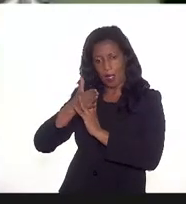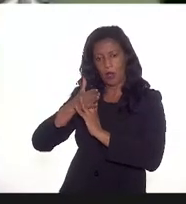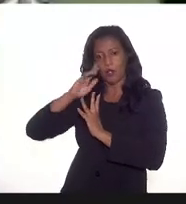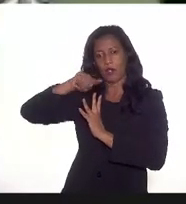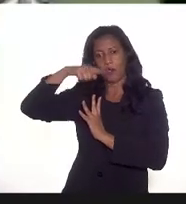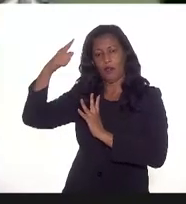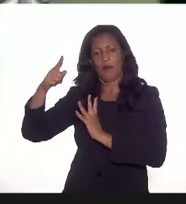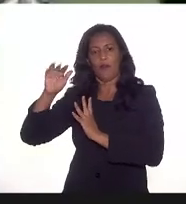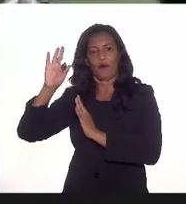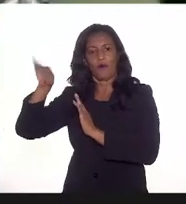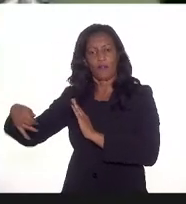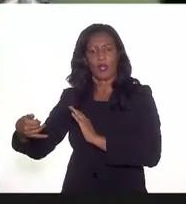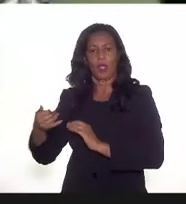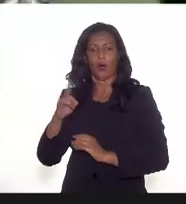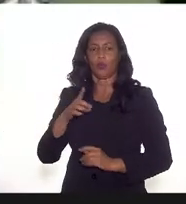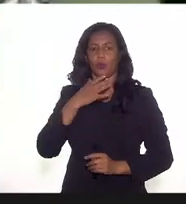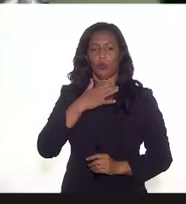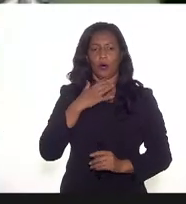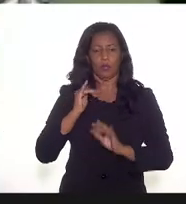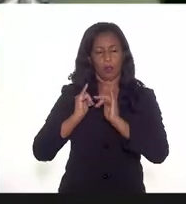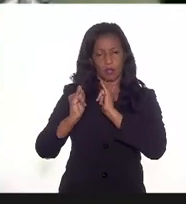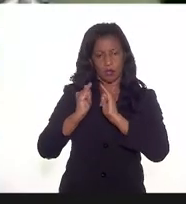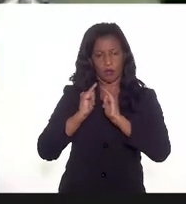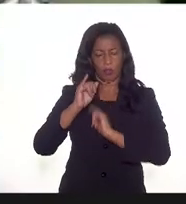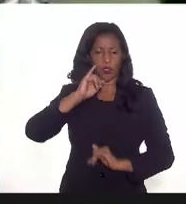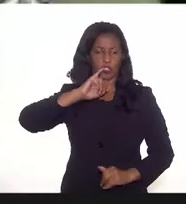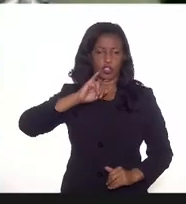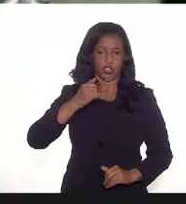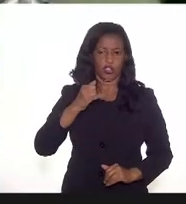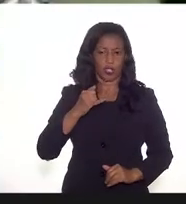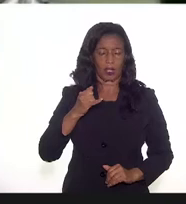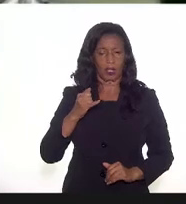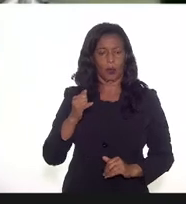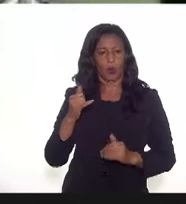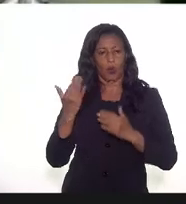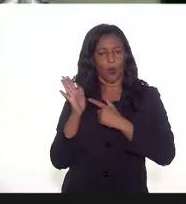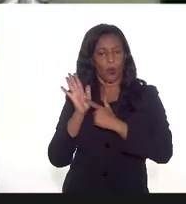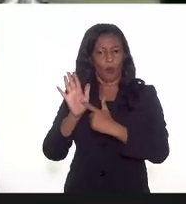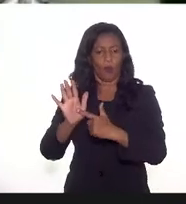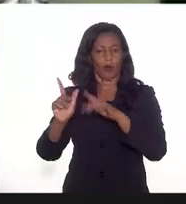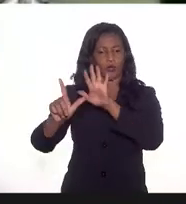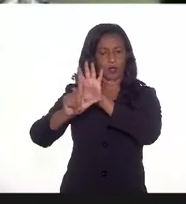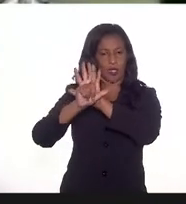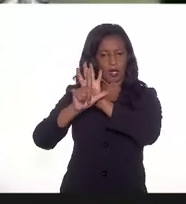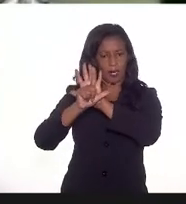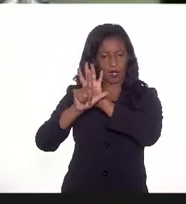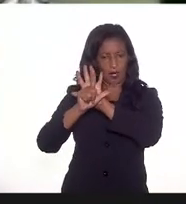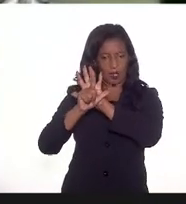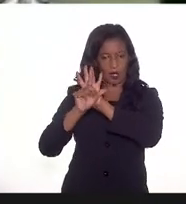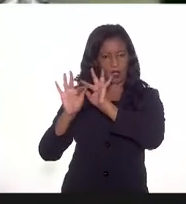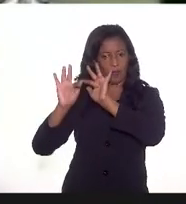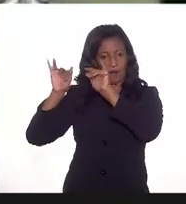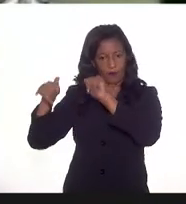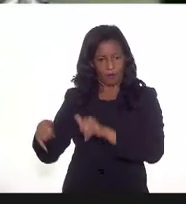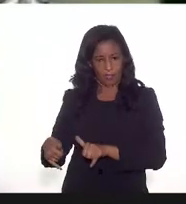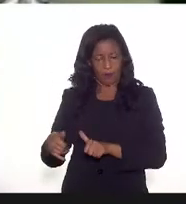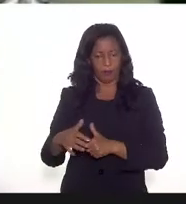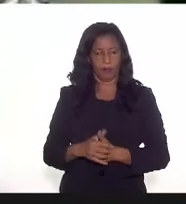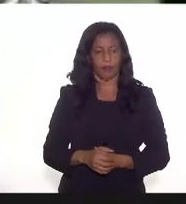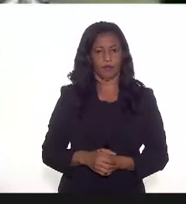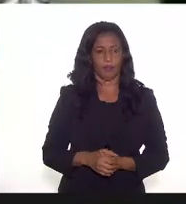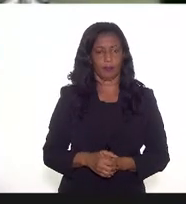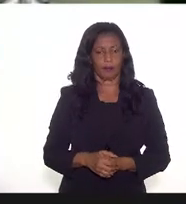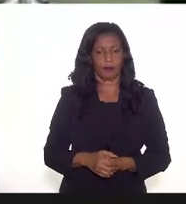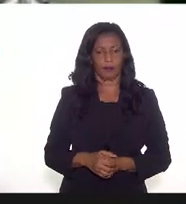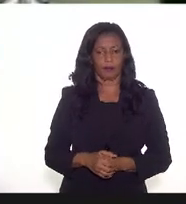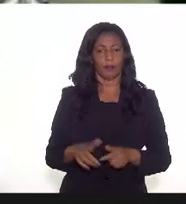ano as empresas prestarão as informações. Em janeiro, como determina a legislação, que é o final do exercício financeiro, e